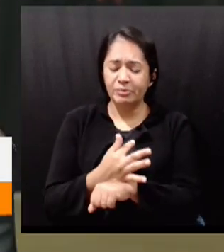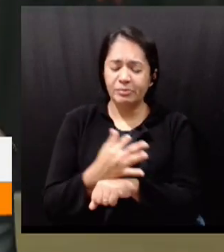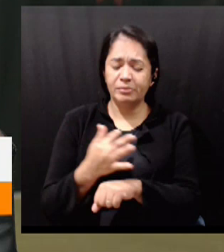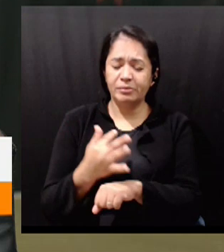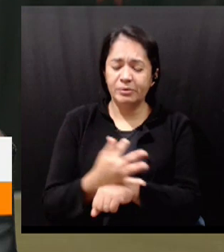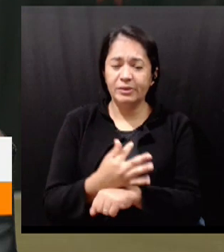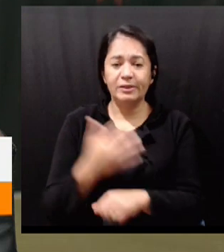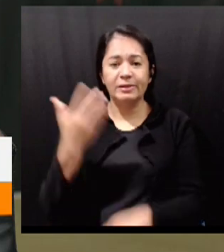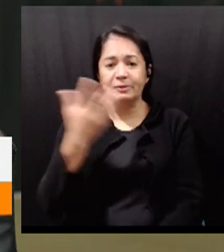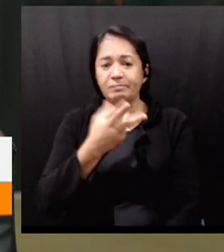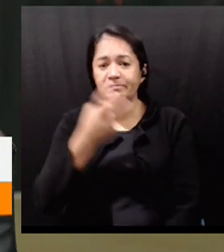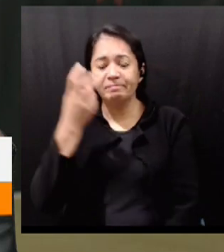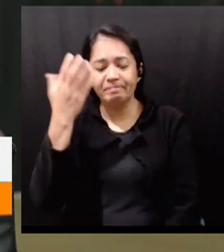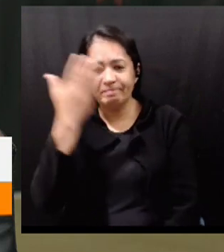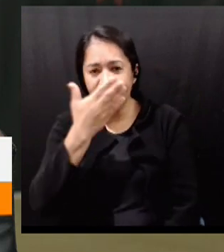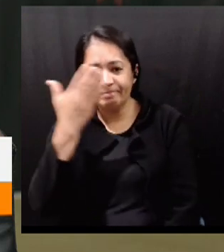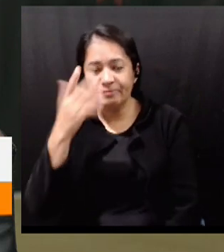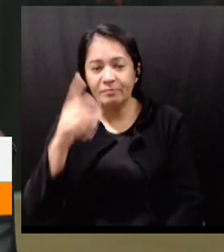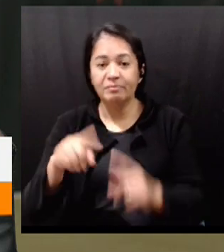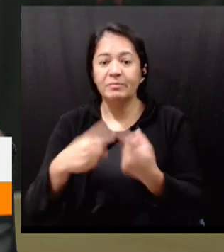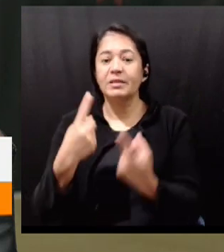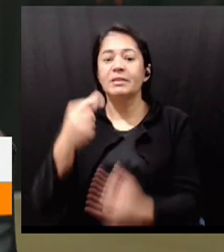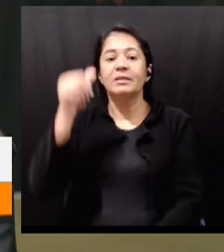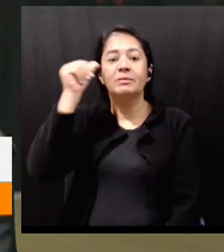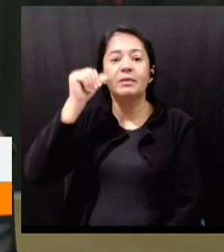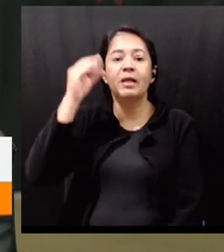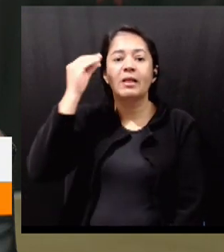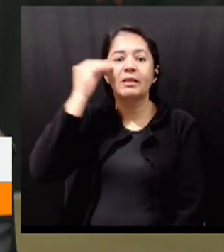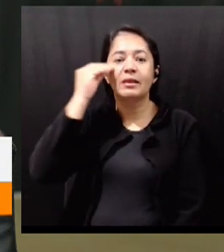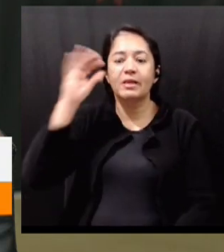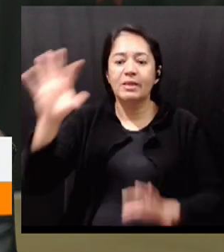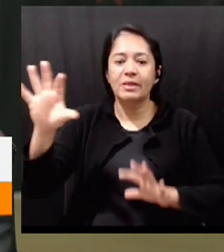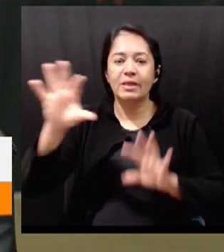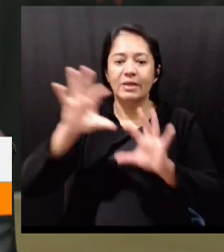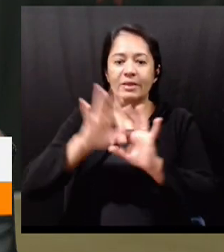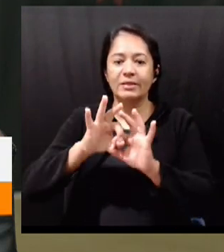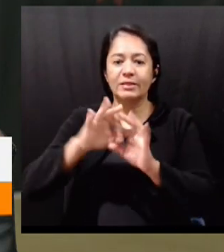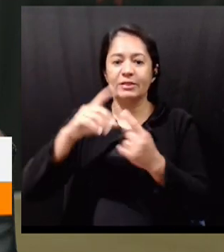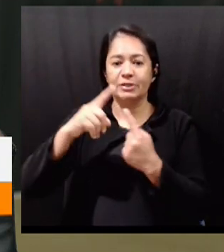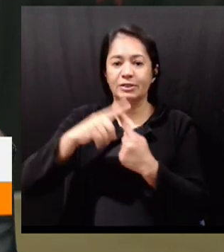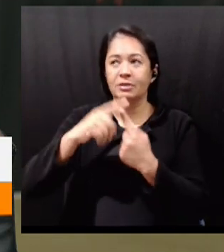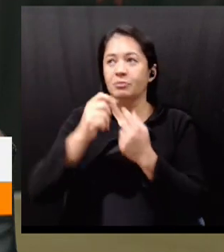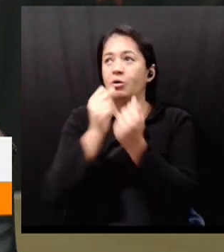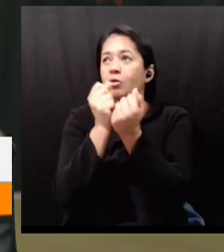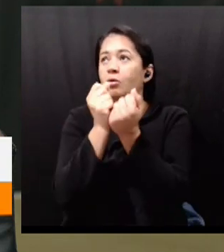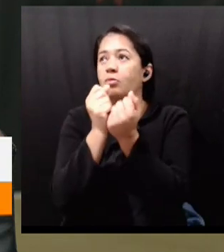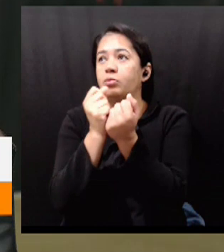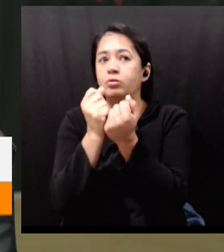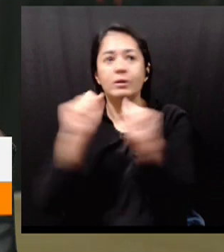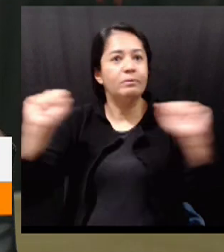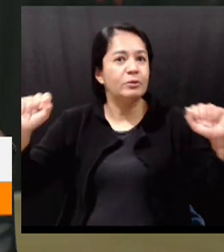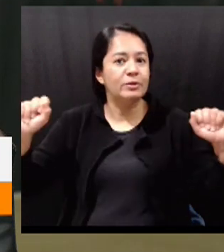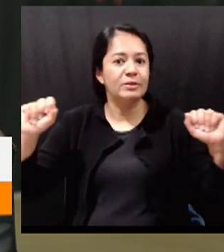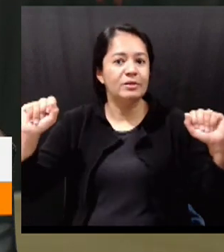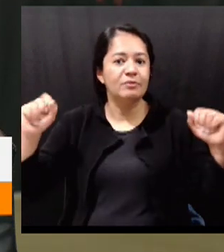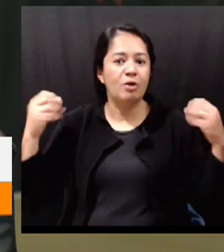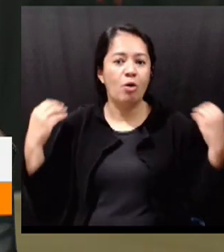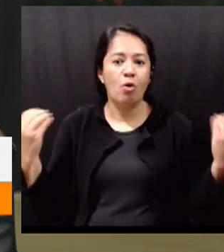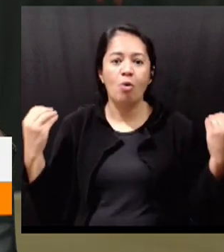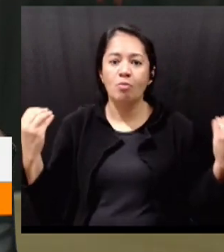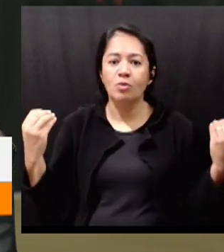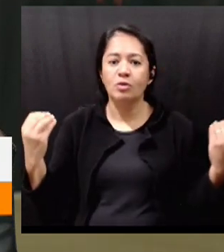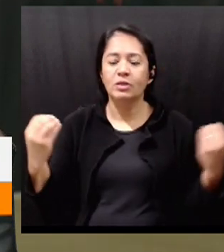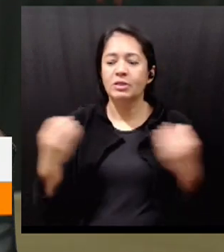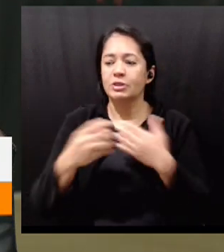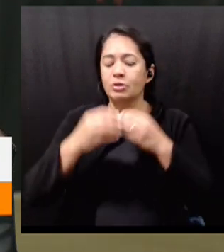quando a mulher tenta se encaixar nesse modelo impossível, como é que isso, Lucilene, afeta aí o vínculo